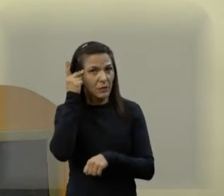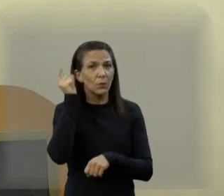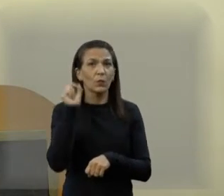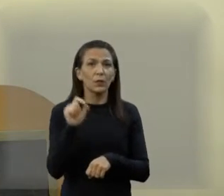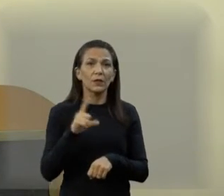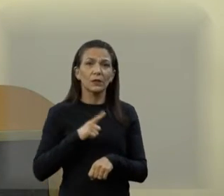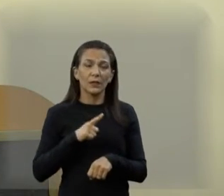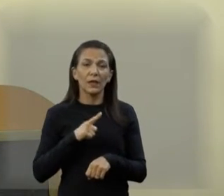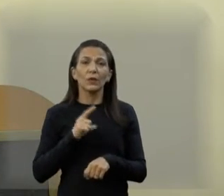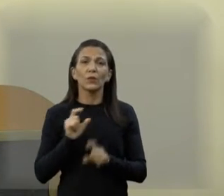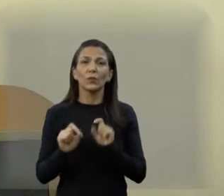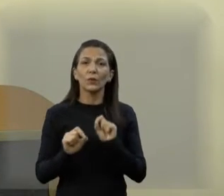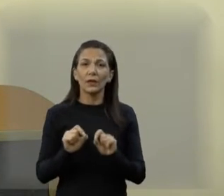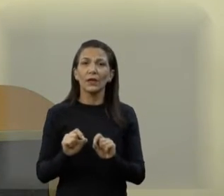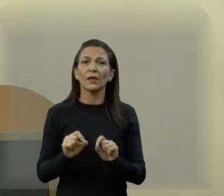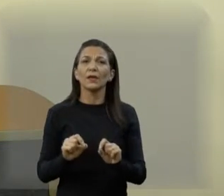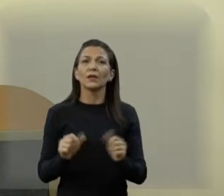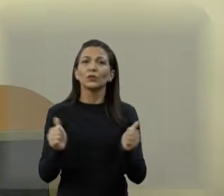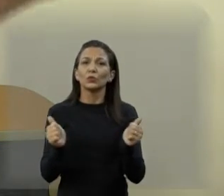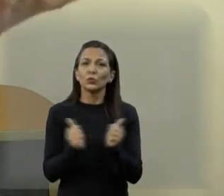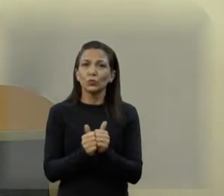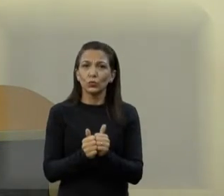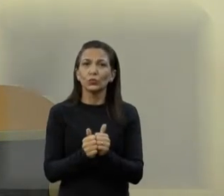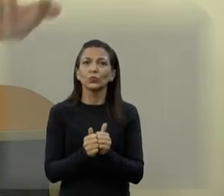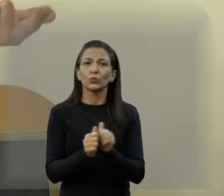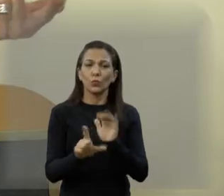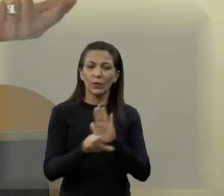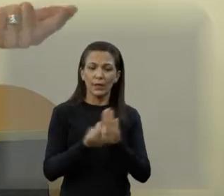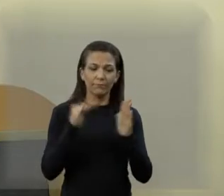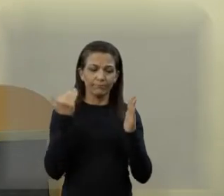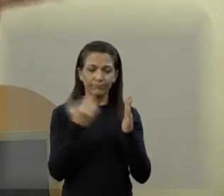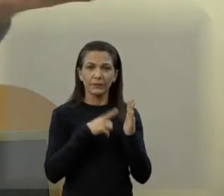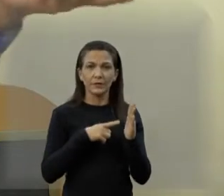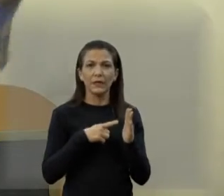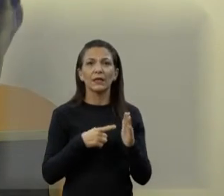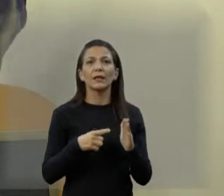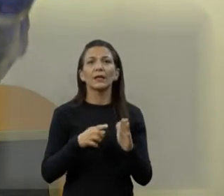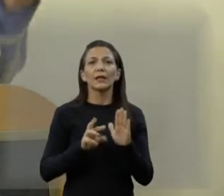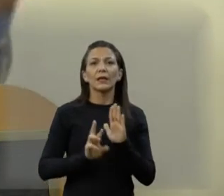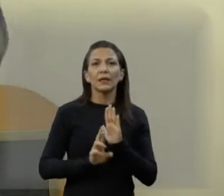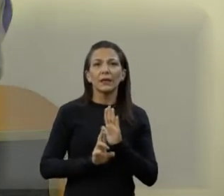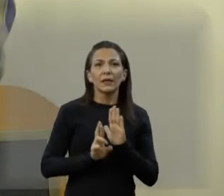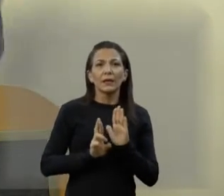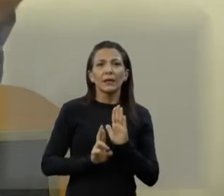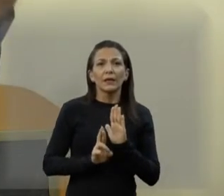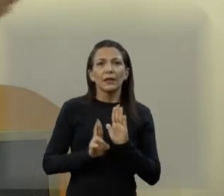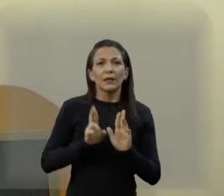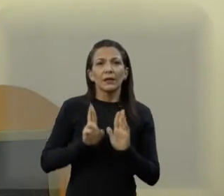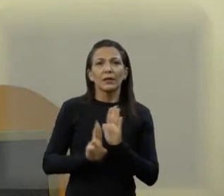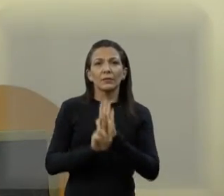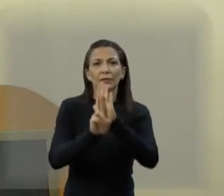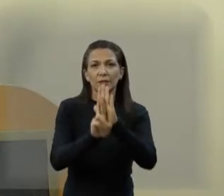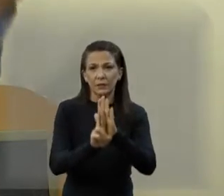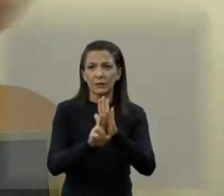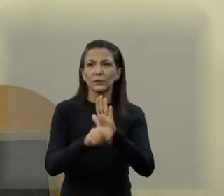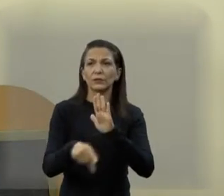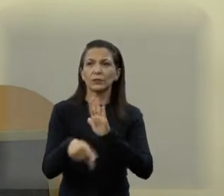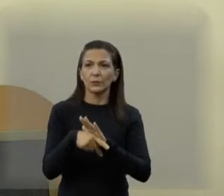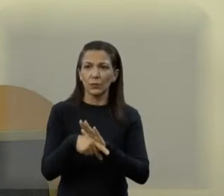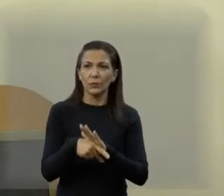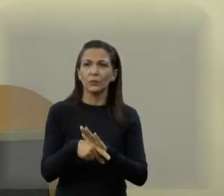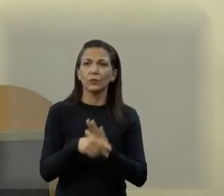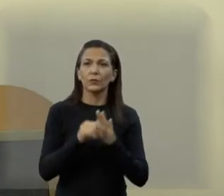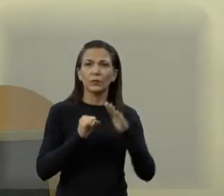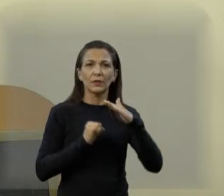competiria a estarem juntos no caso um representante da fundação itesp no caso um representante do